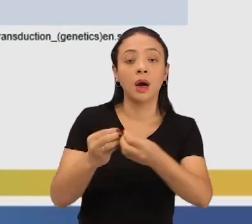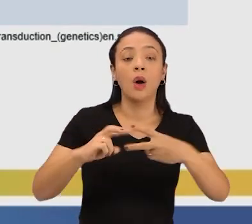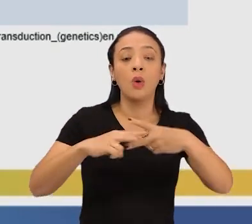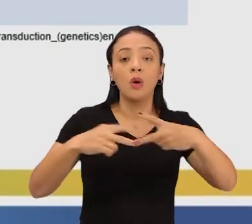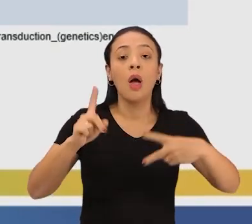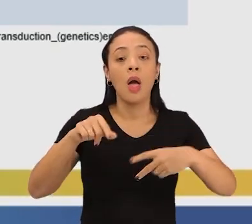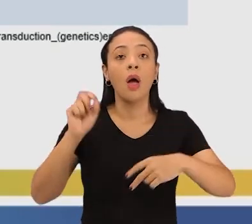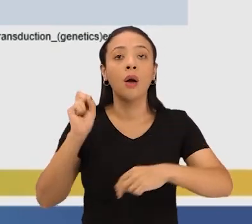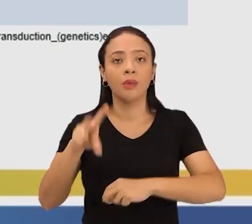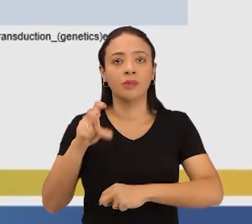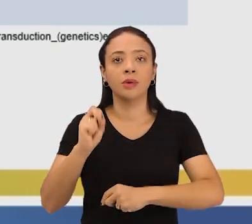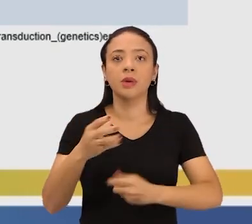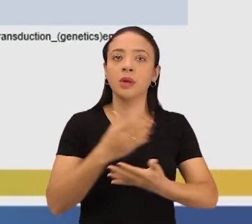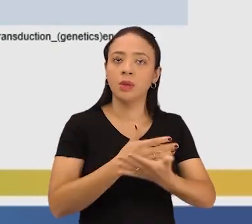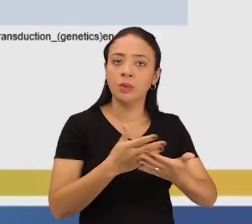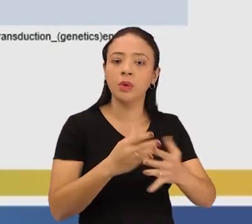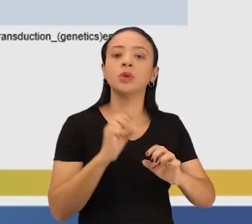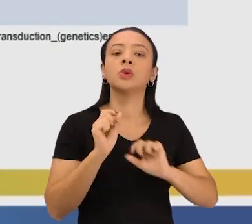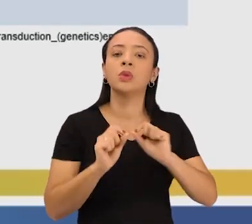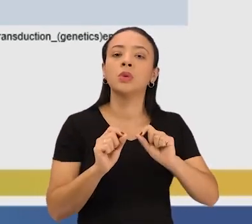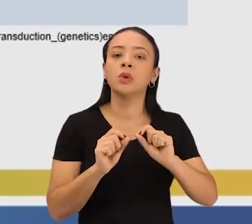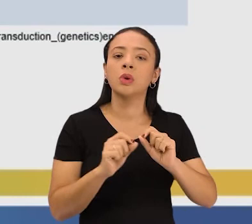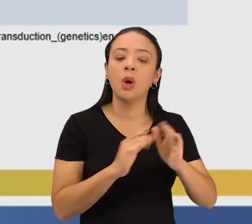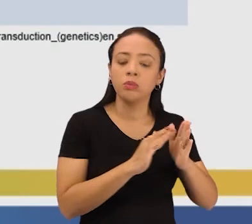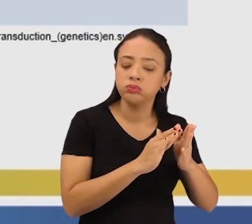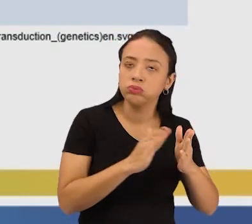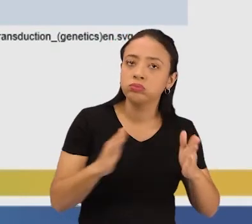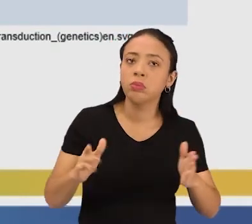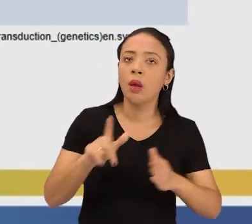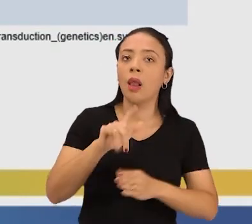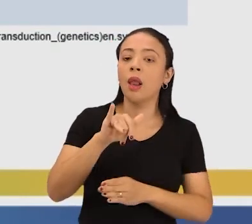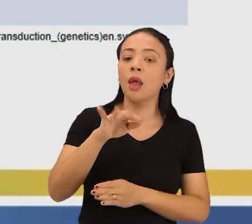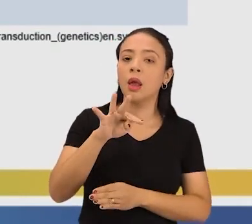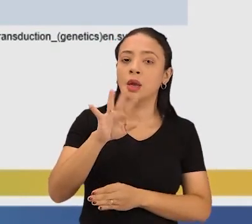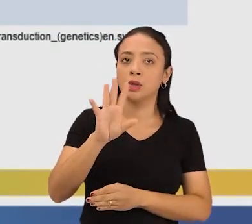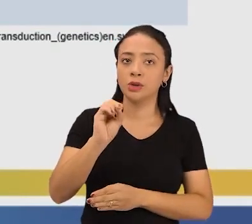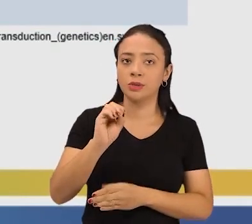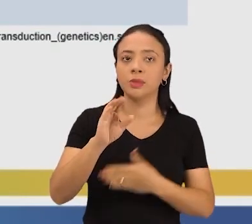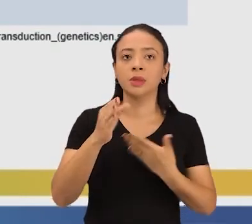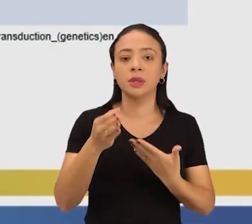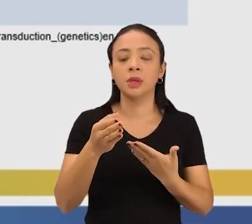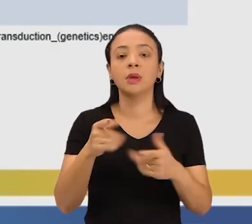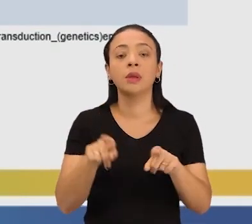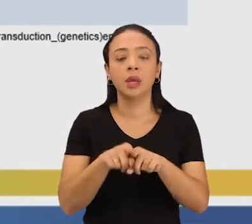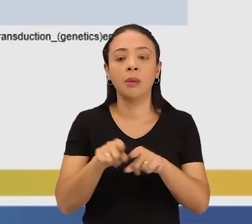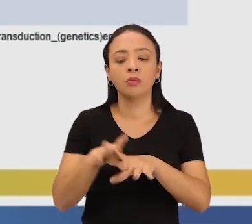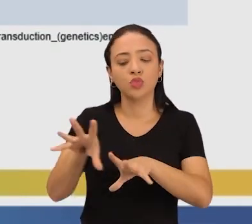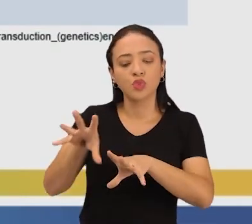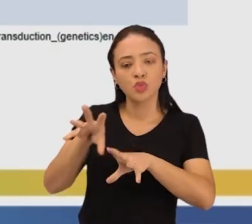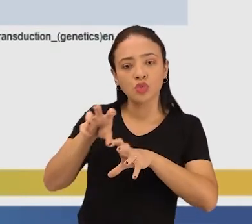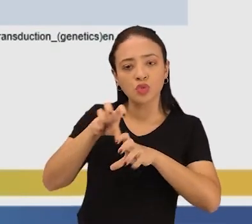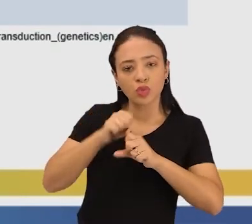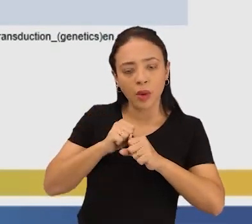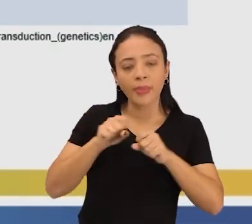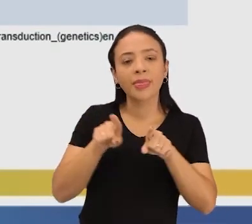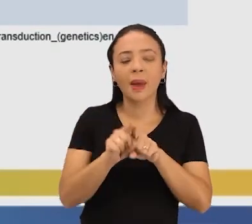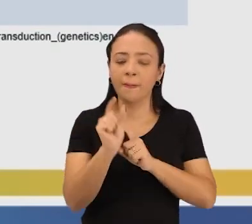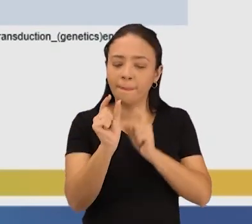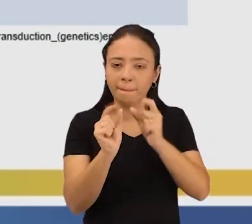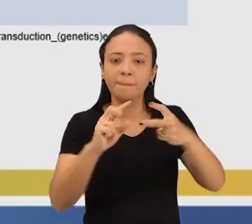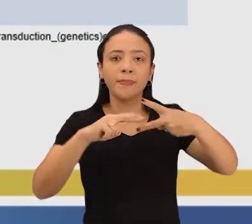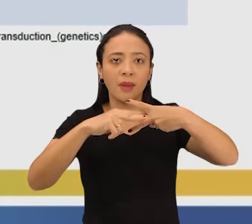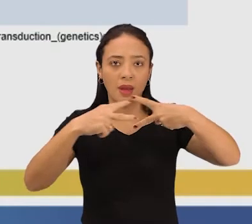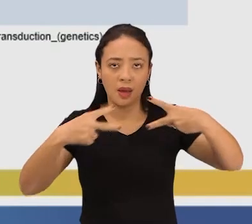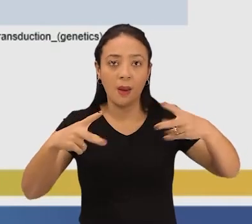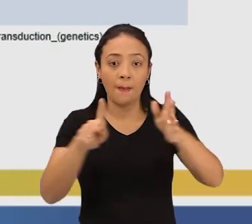ele vai iniciar o que a gente chama de ciclo lítico. E nesse ciclo ele vai acabar incorporando pedaços de DNA também